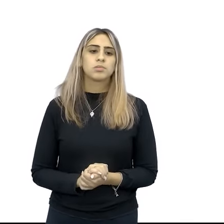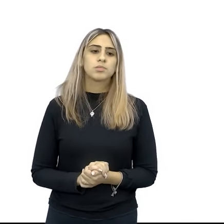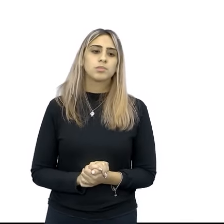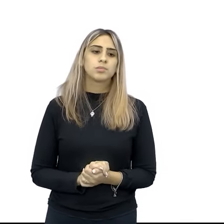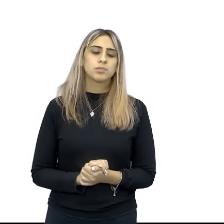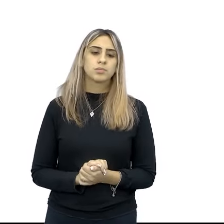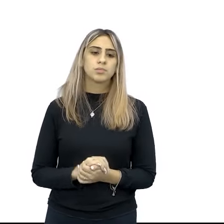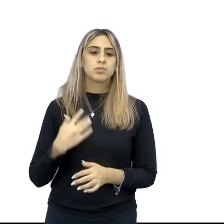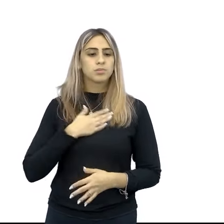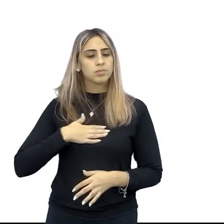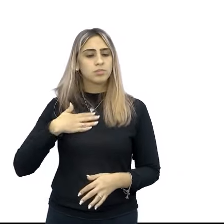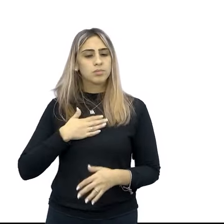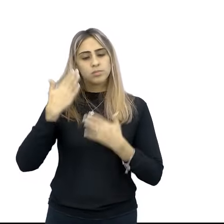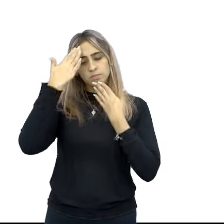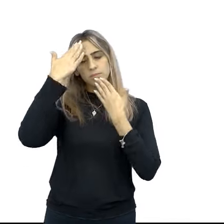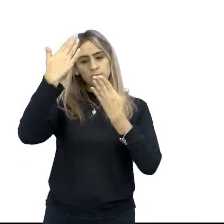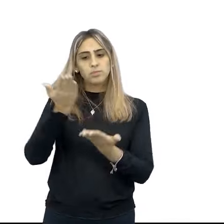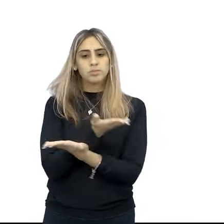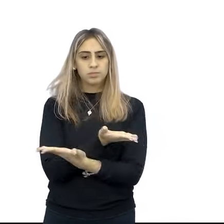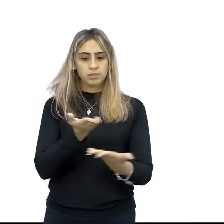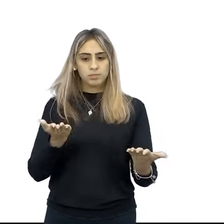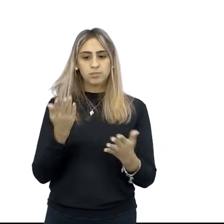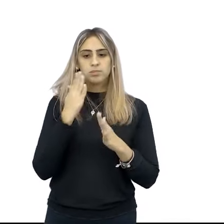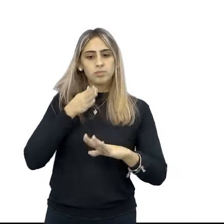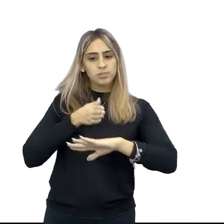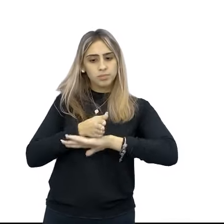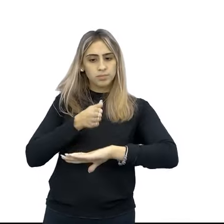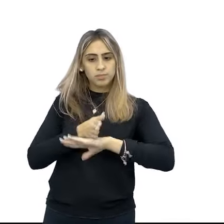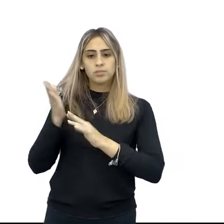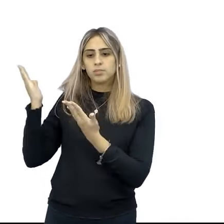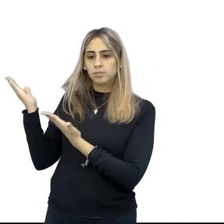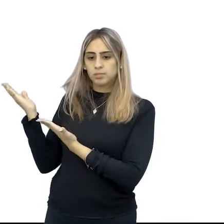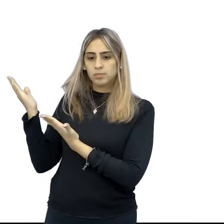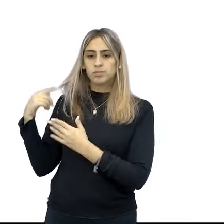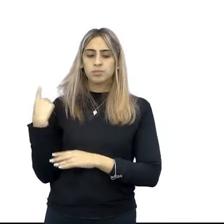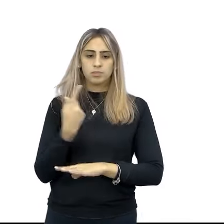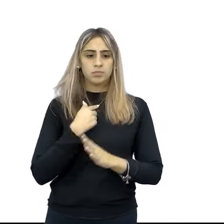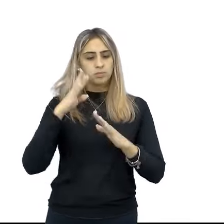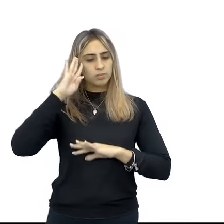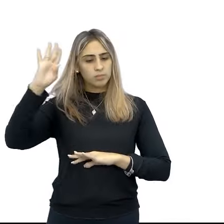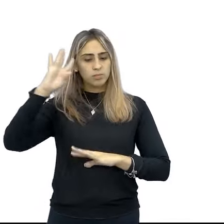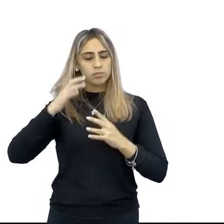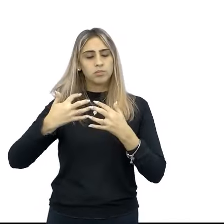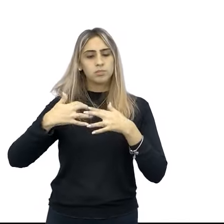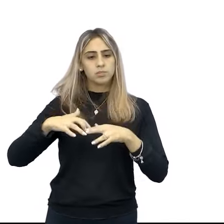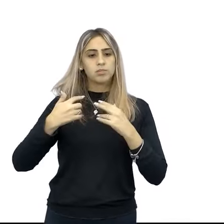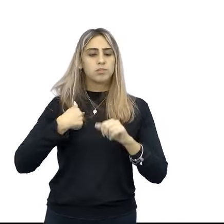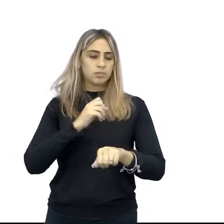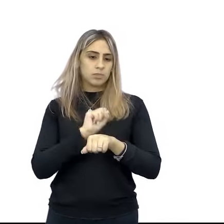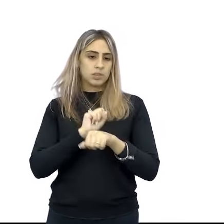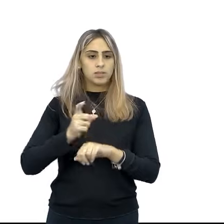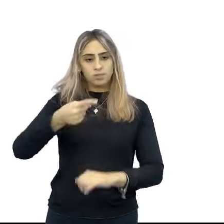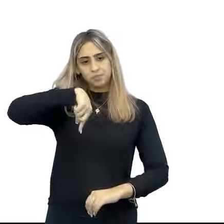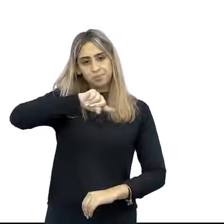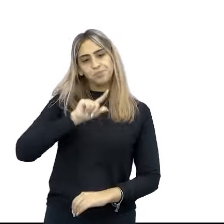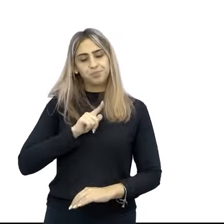e gostaria de agradecer a todos pela participação, pelas reflexões. Eu espero